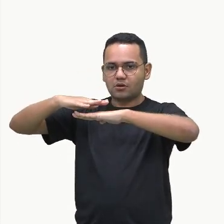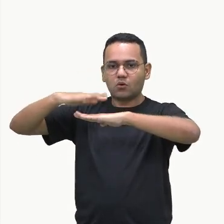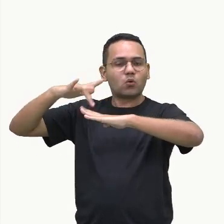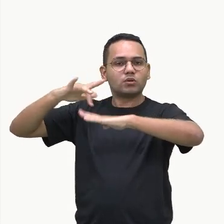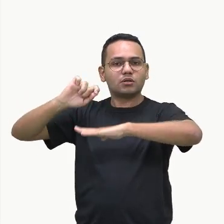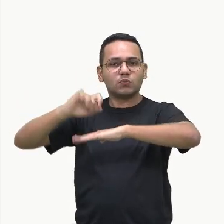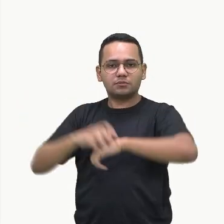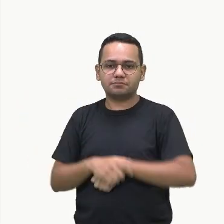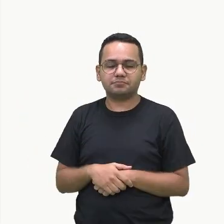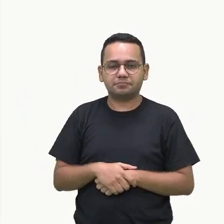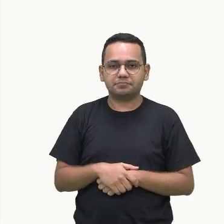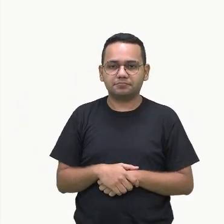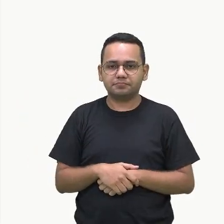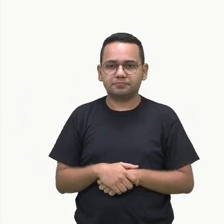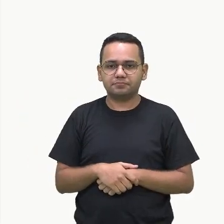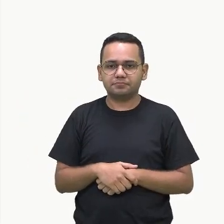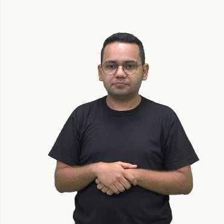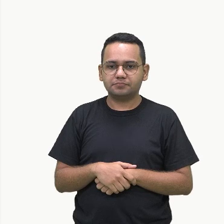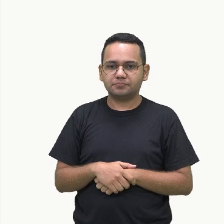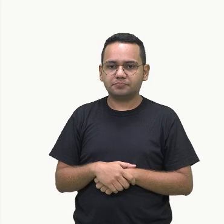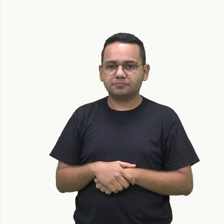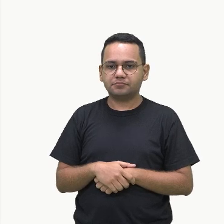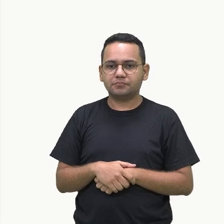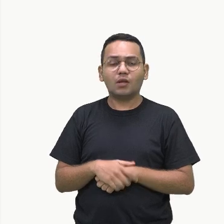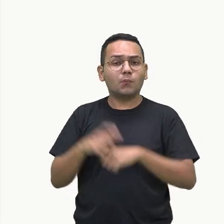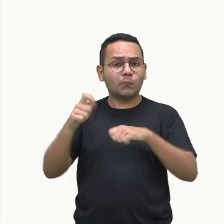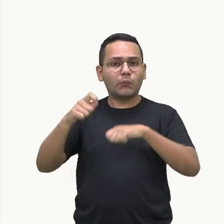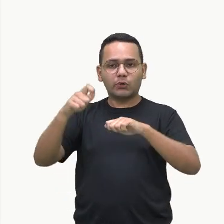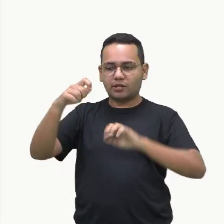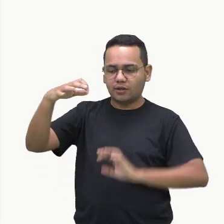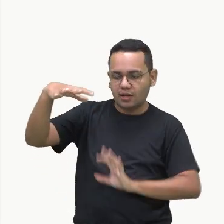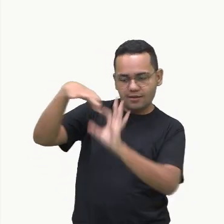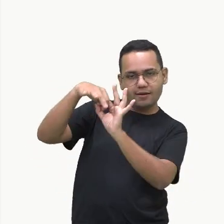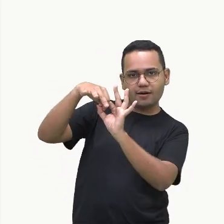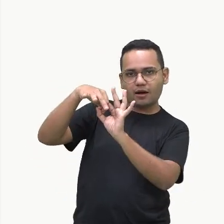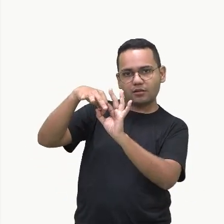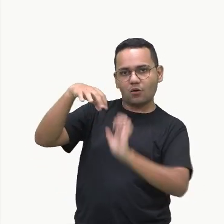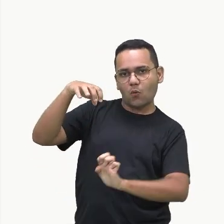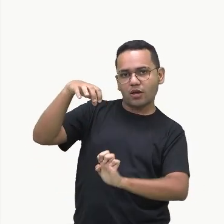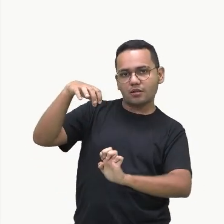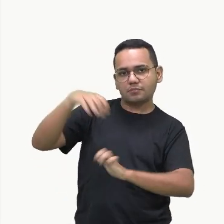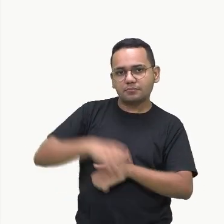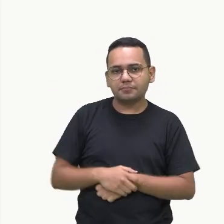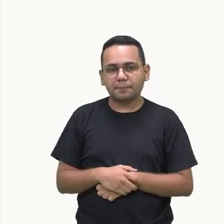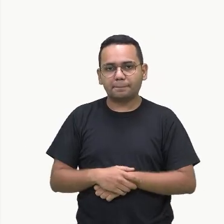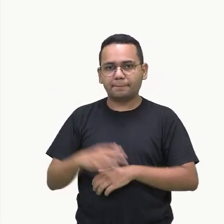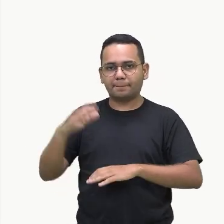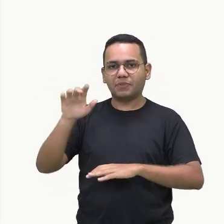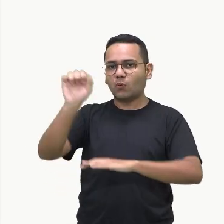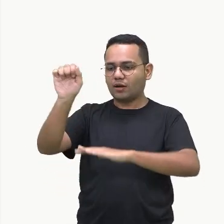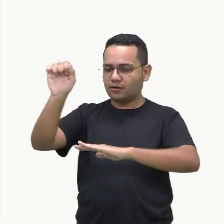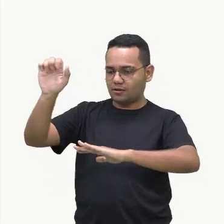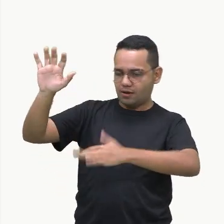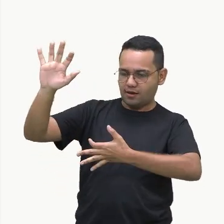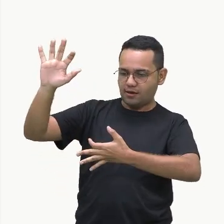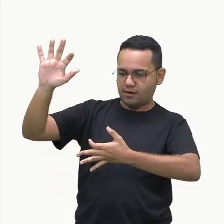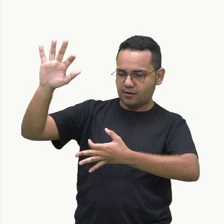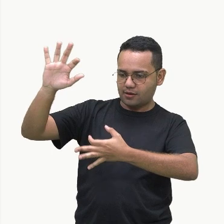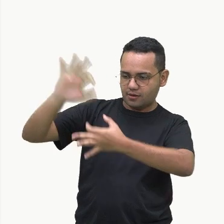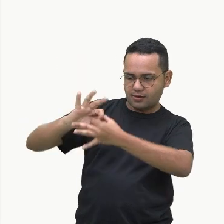viria tranquilamente e ocuparia o lugar de quem? Do ângulo E. Então, eles são